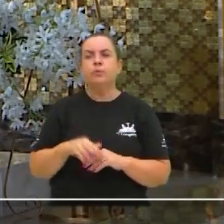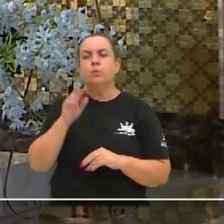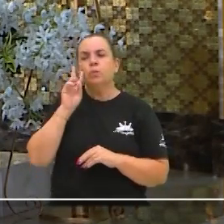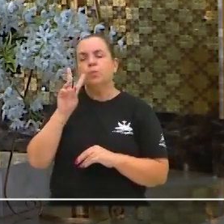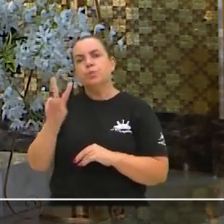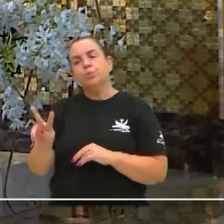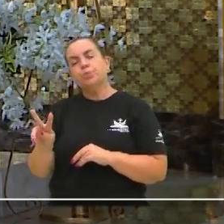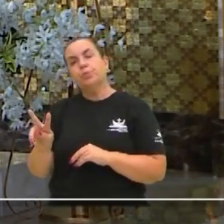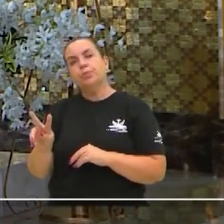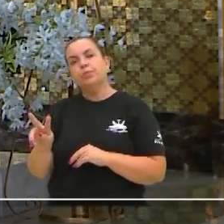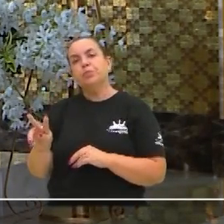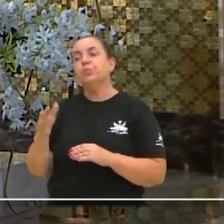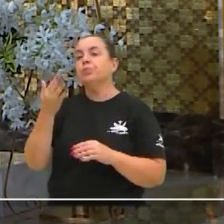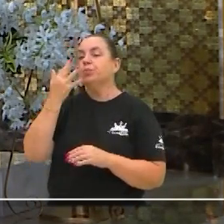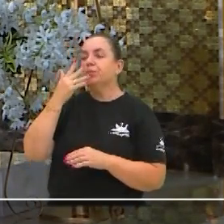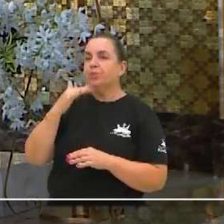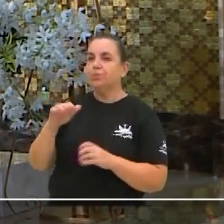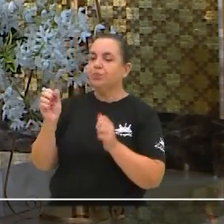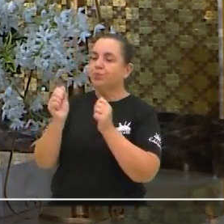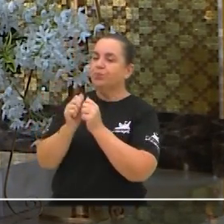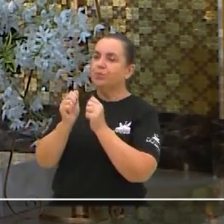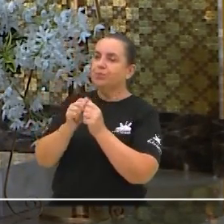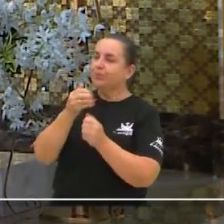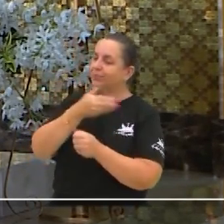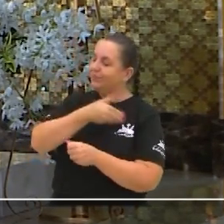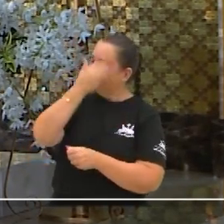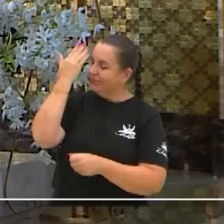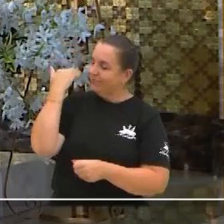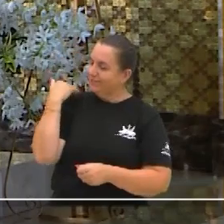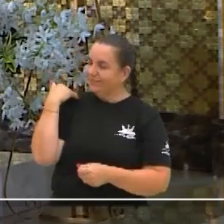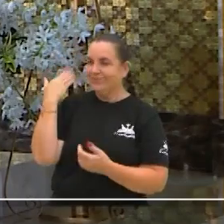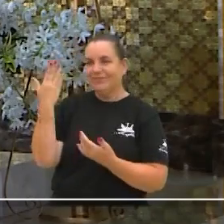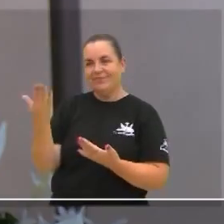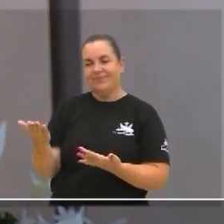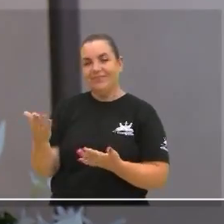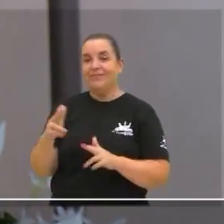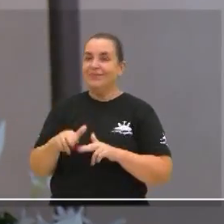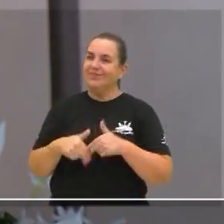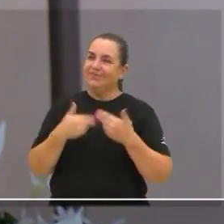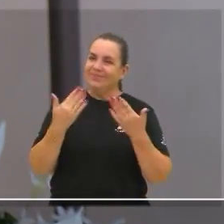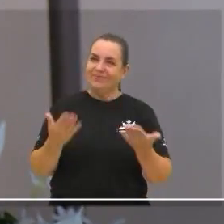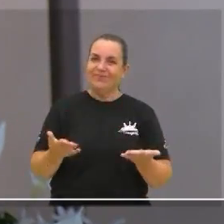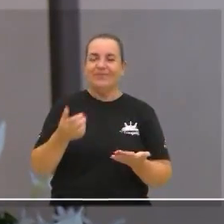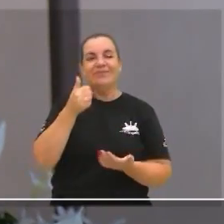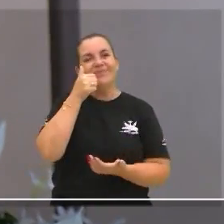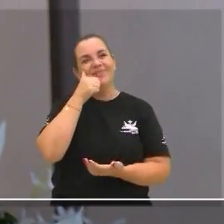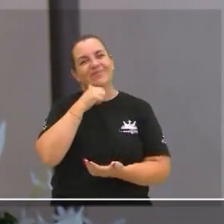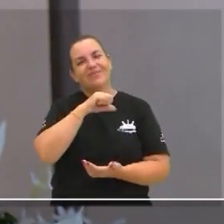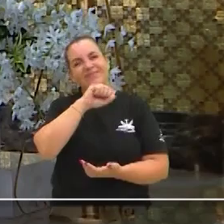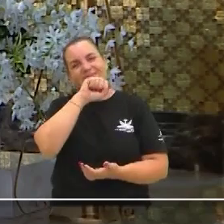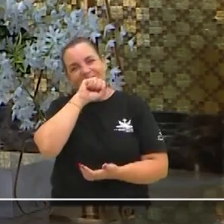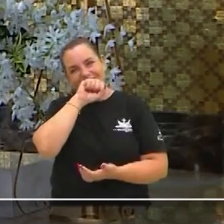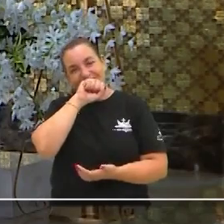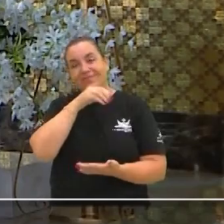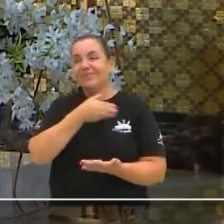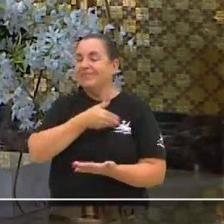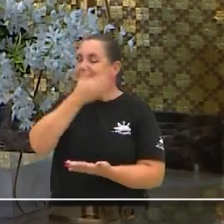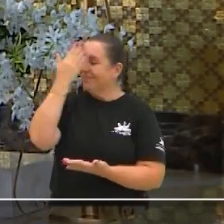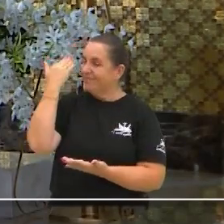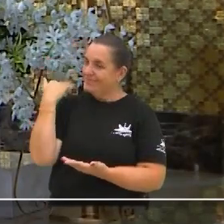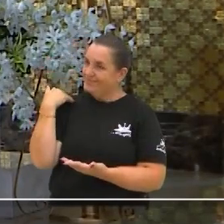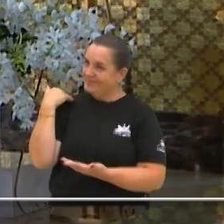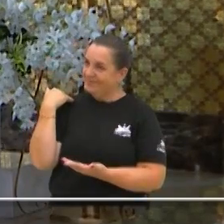viram o menino com Maria, sua mãe. Por isso celebrado a maternidade de Maria.